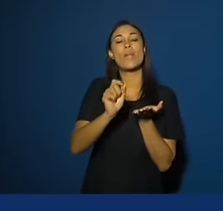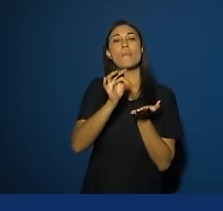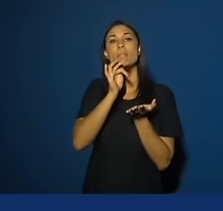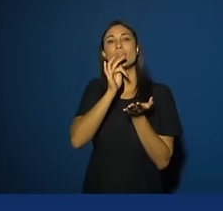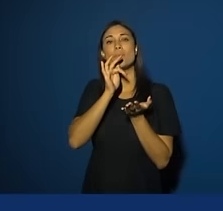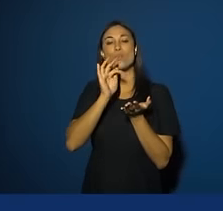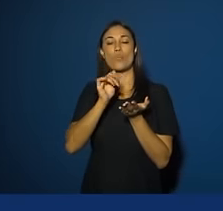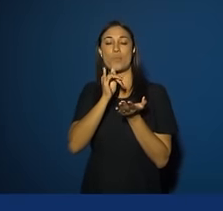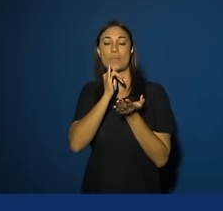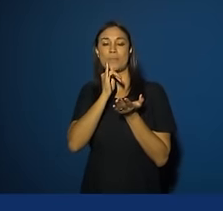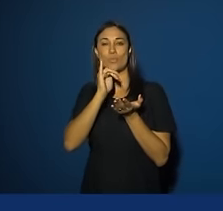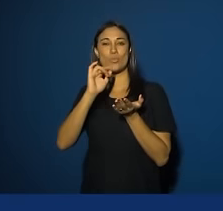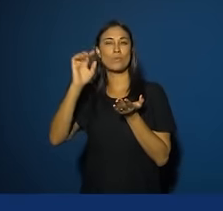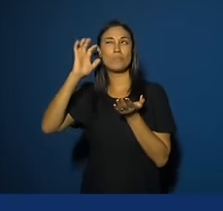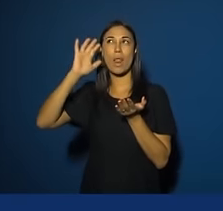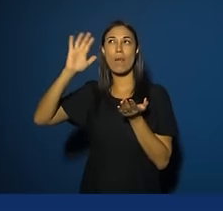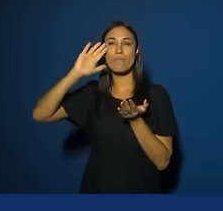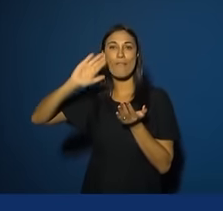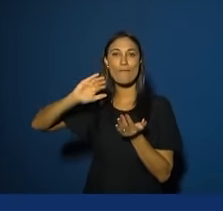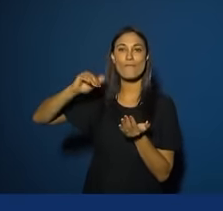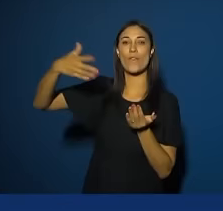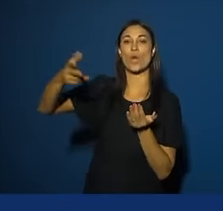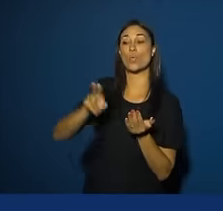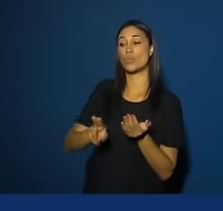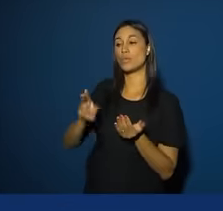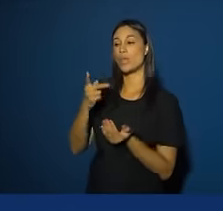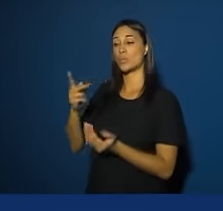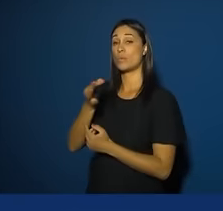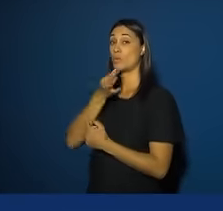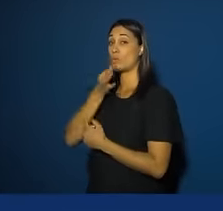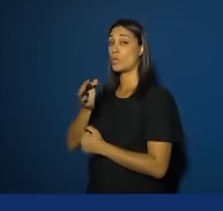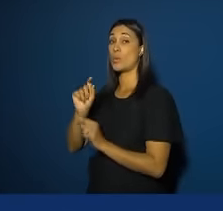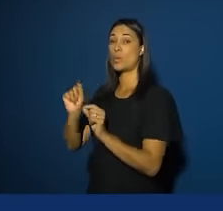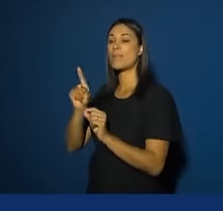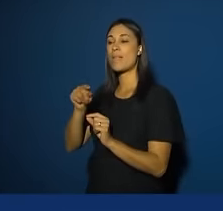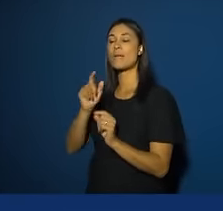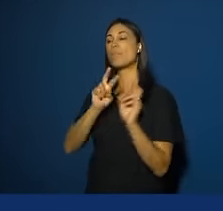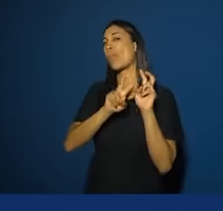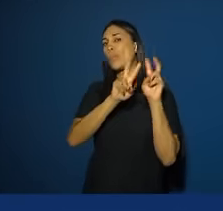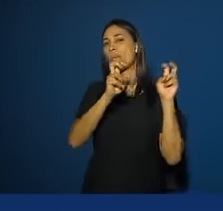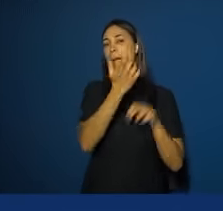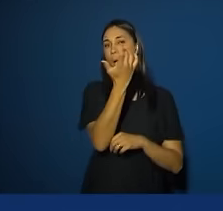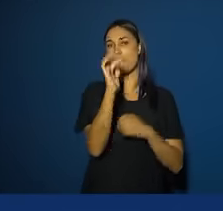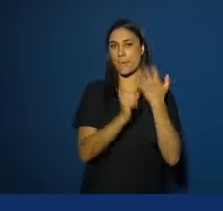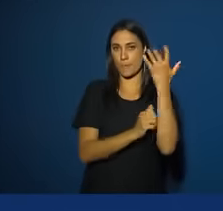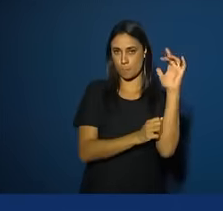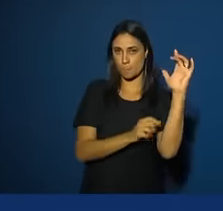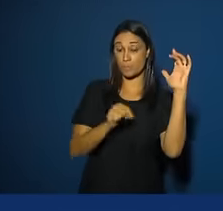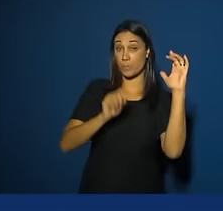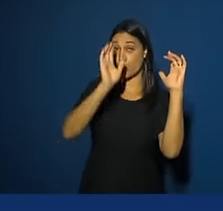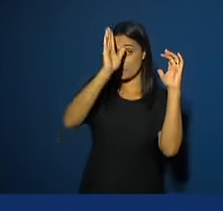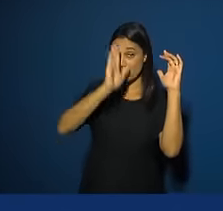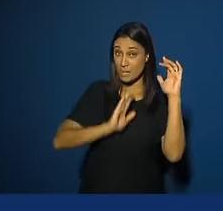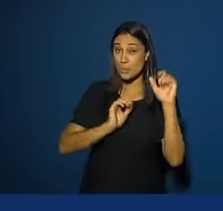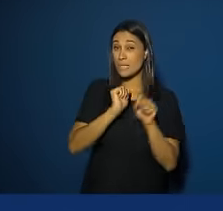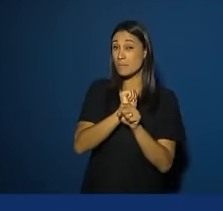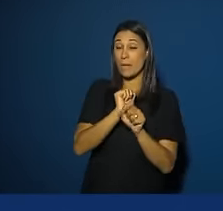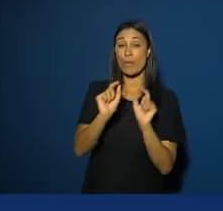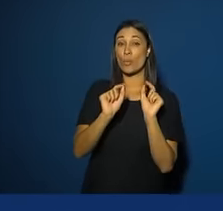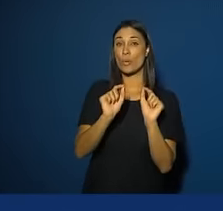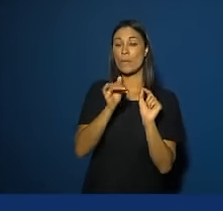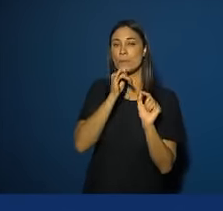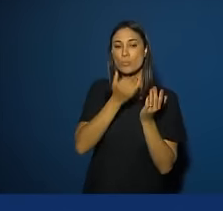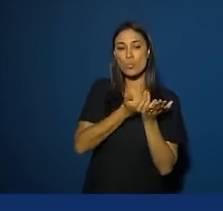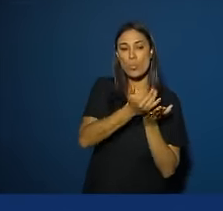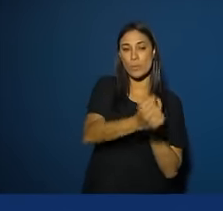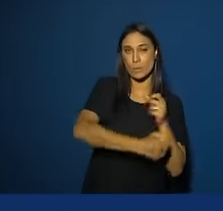lá para fora eh usando inicialmente a sua sugestão que é a questão ambiental quer dizer o Brasil se esperava sobretudo